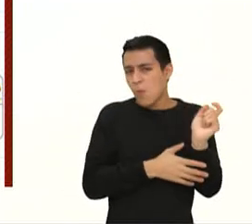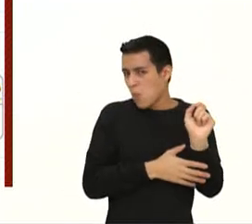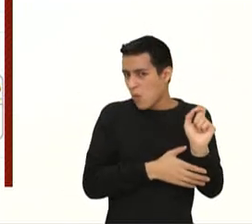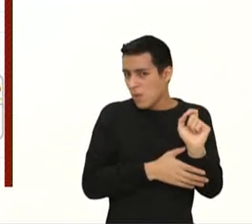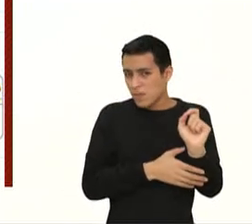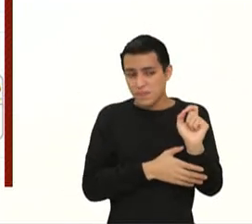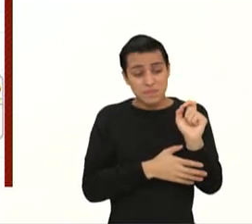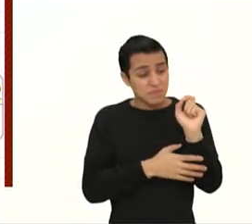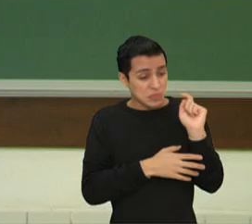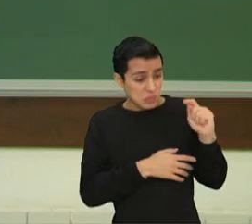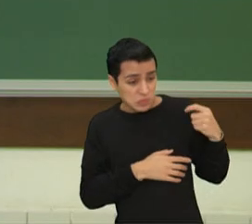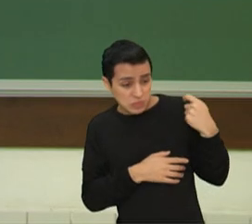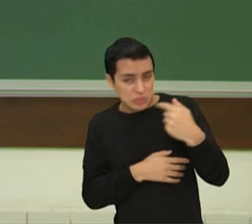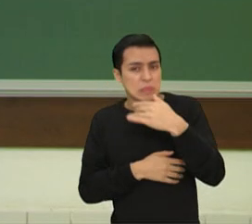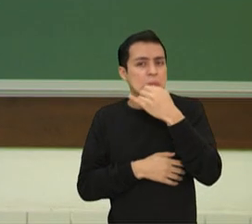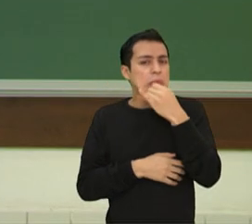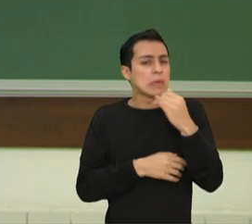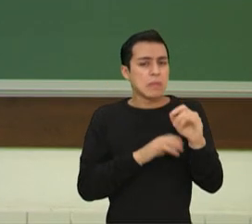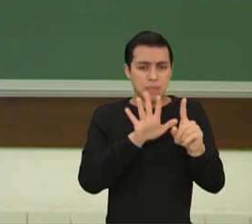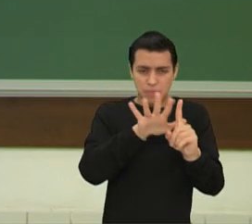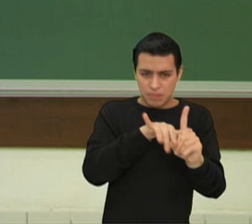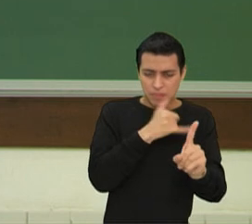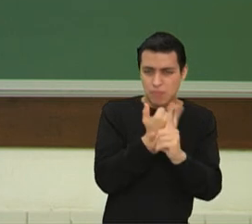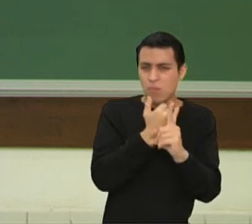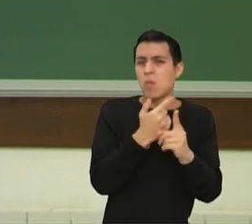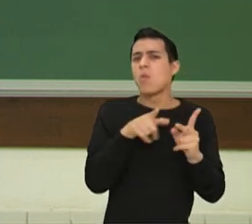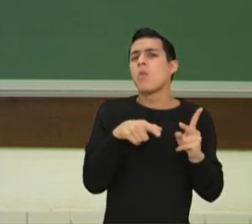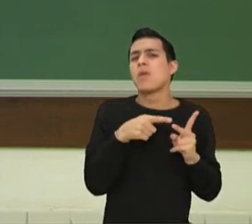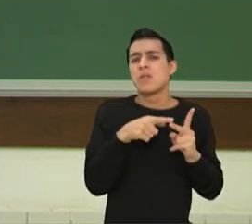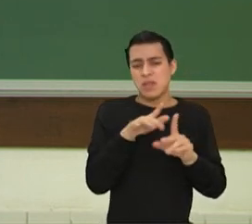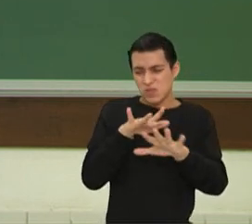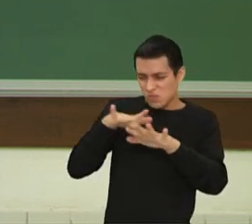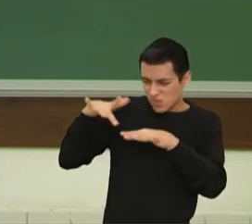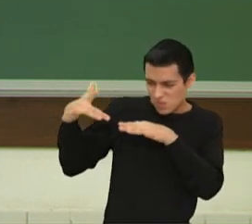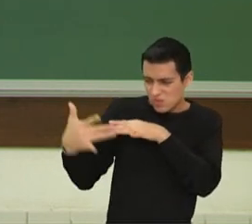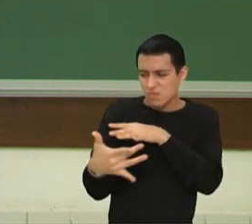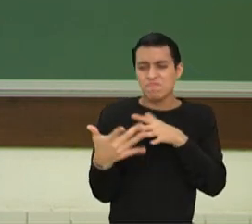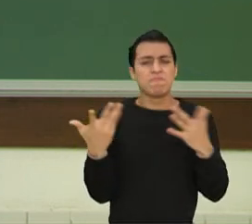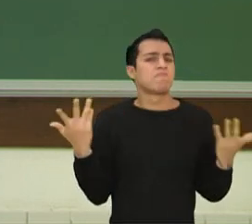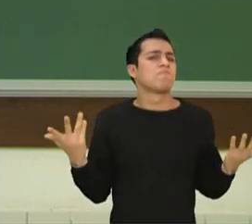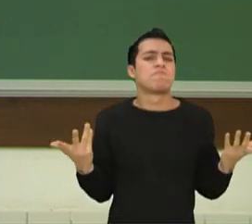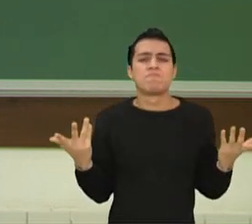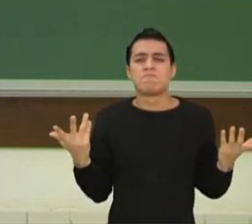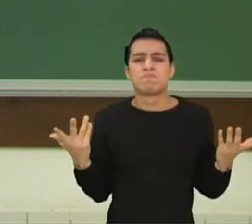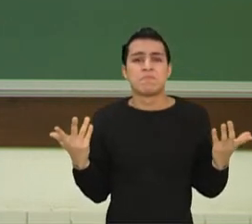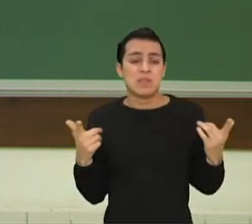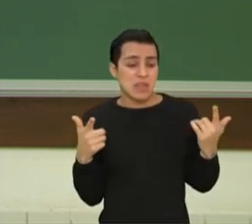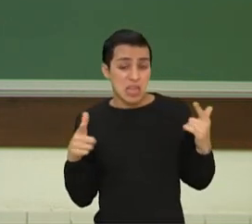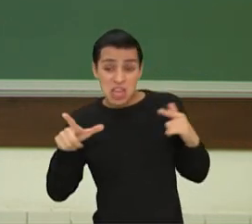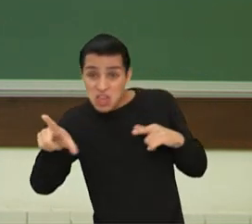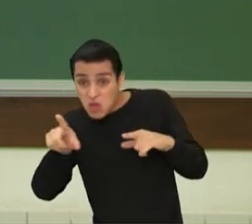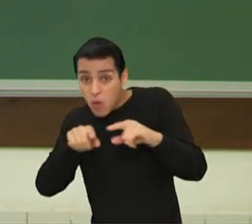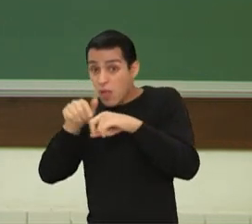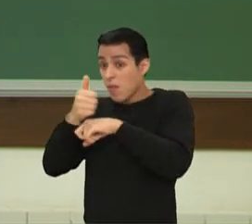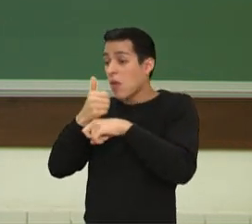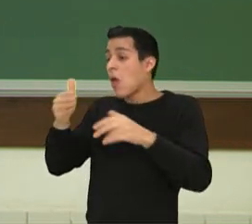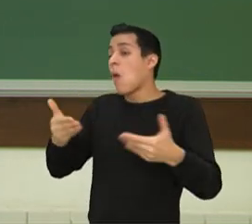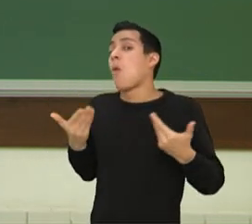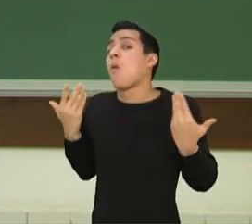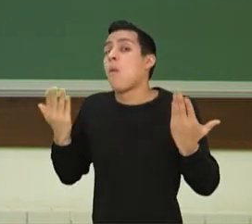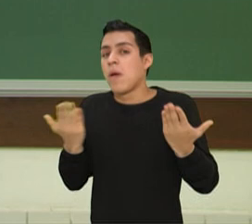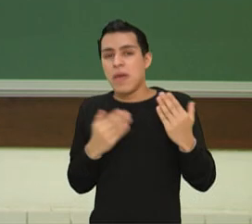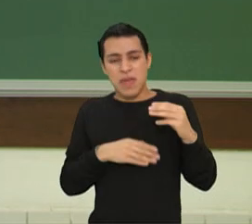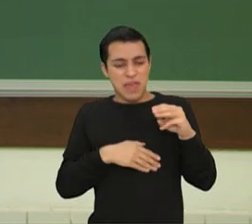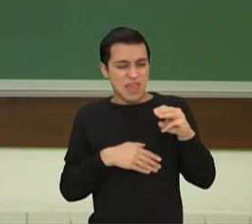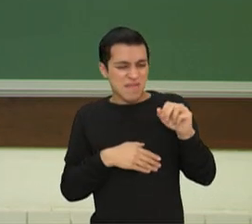que ela trata de temas como bullying, redes sociais, escolha profissional,